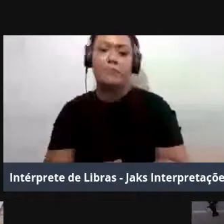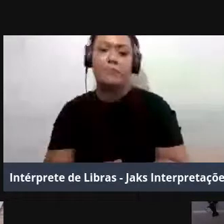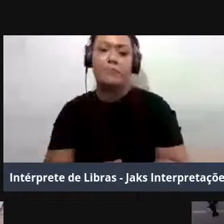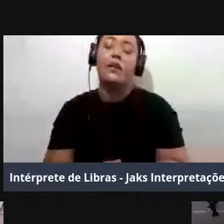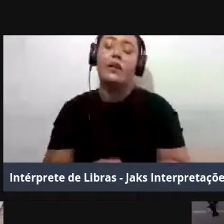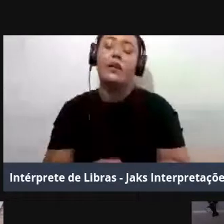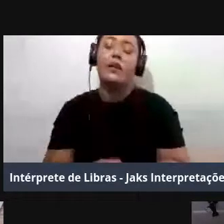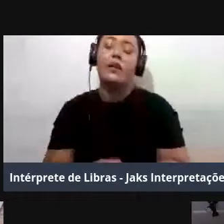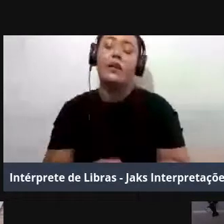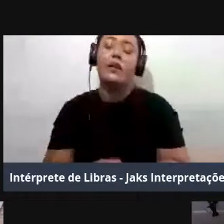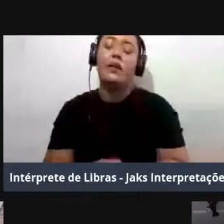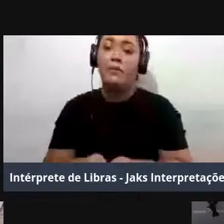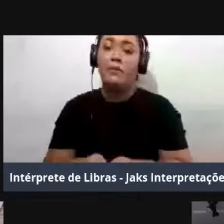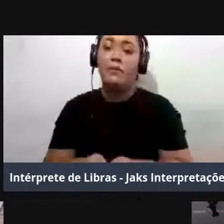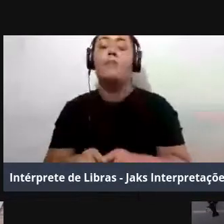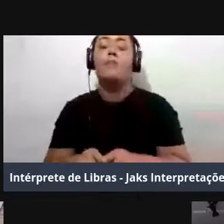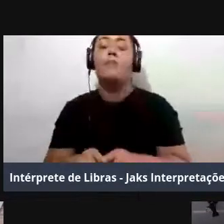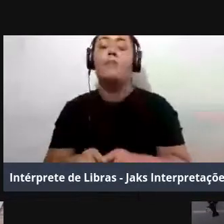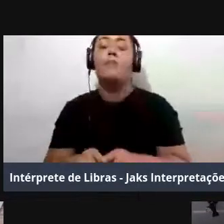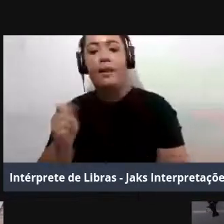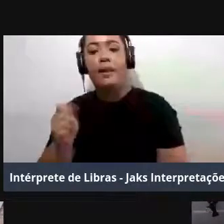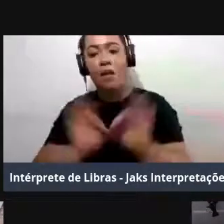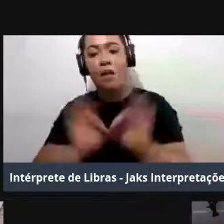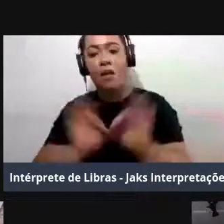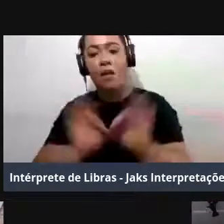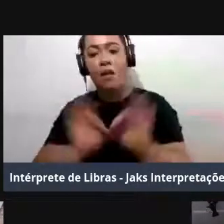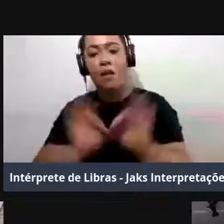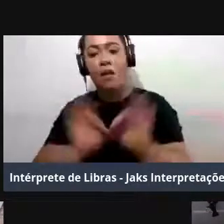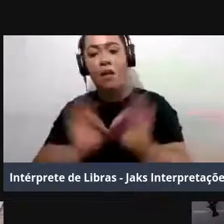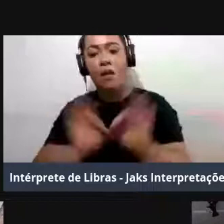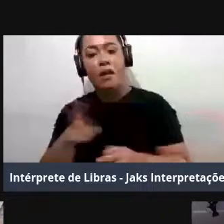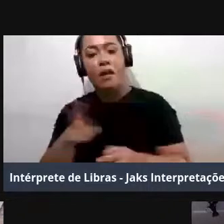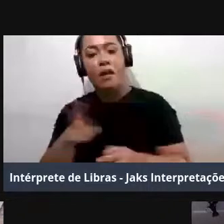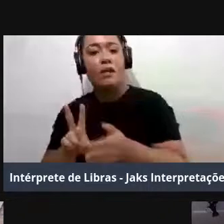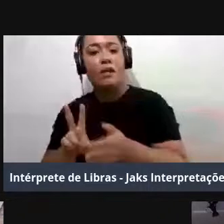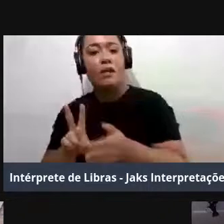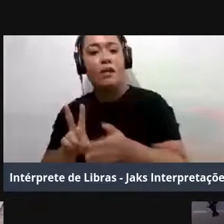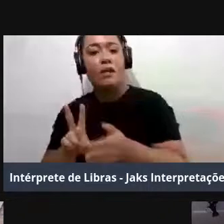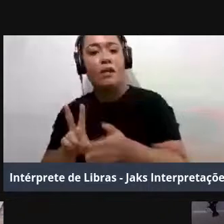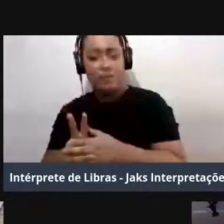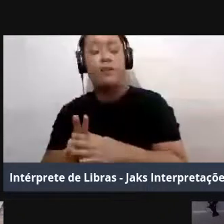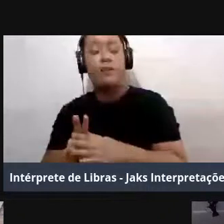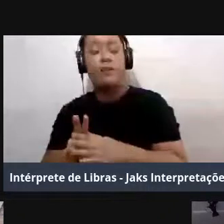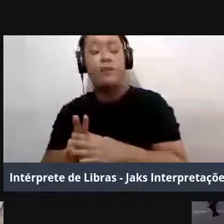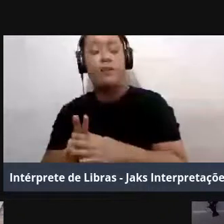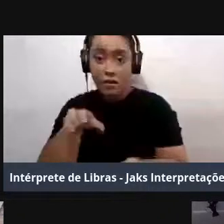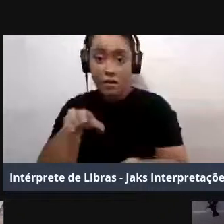anos. Articulação e produção, Jean Ramos Pancararu e Marciene Olegário Chucuru.